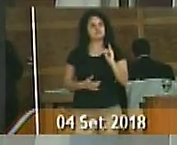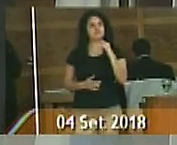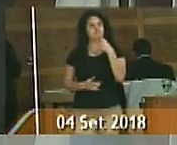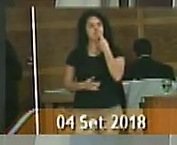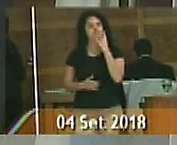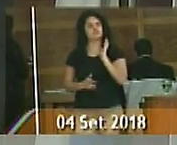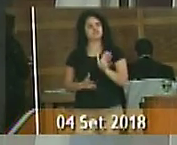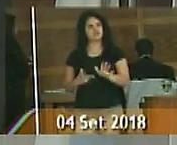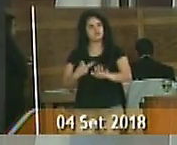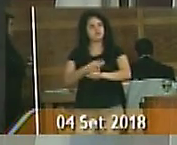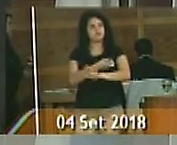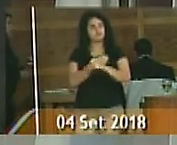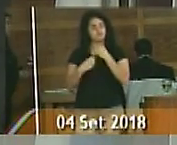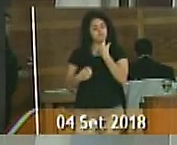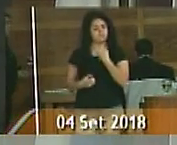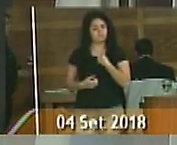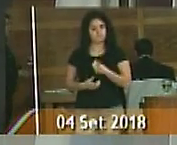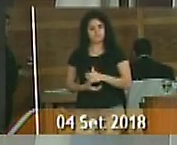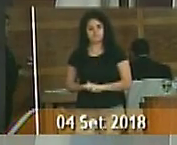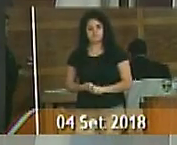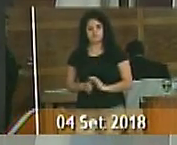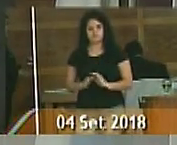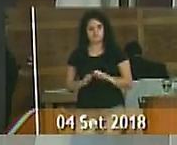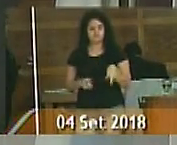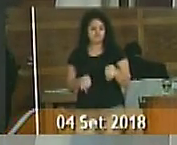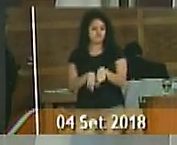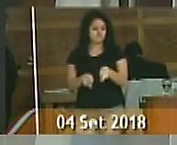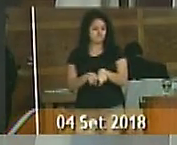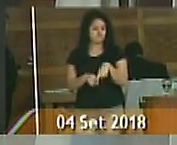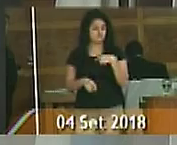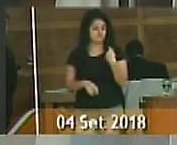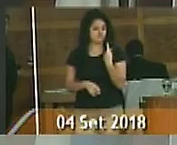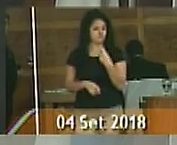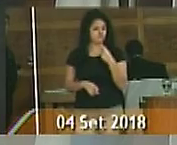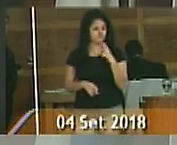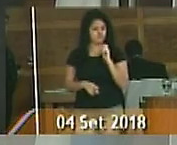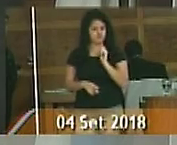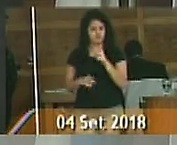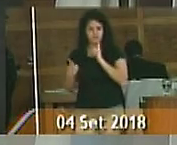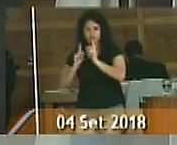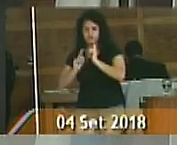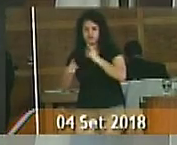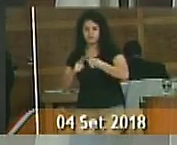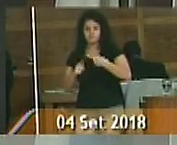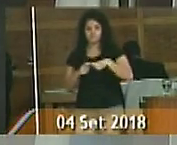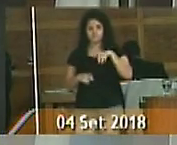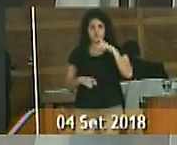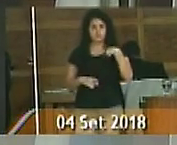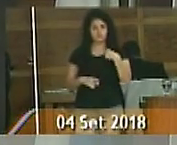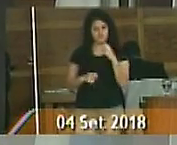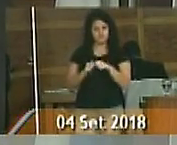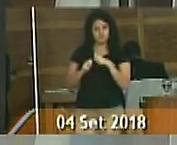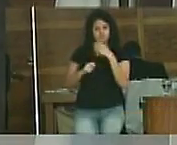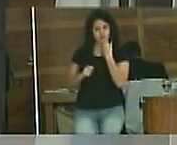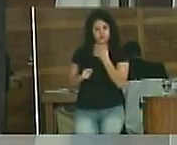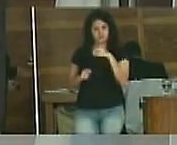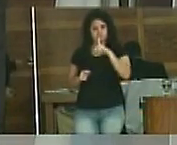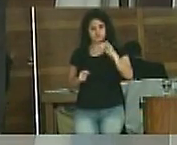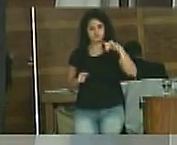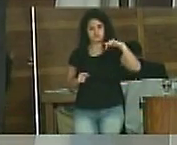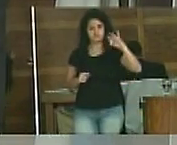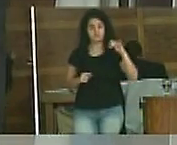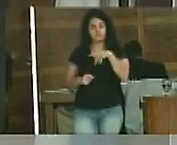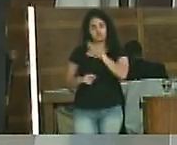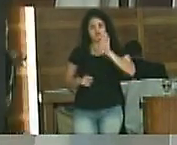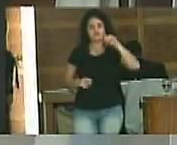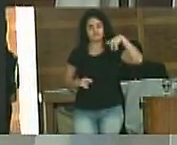e já constatou, que bom, né? E também, não vamos só criticar, o DENIT, eu fiz um pedido também para o DENIT, e ali na Gamboa do